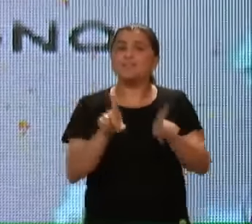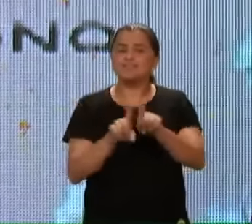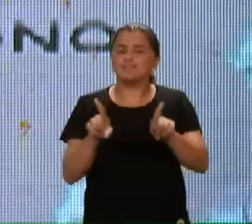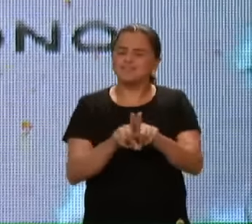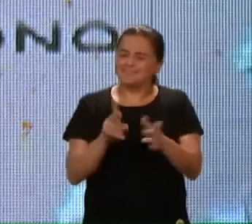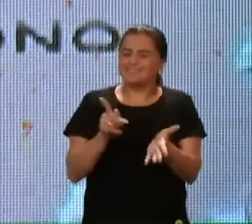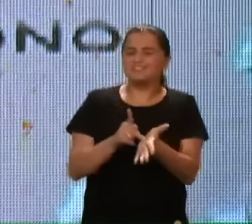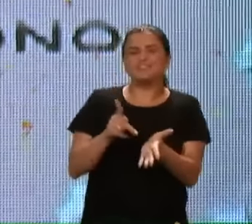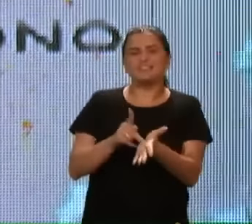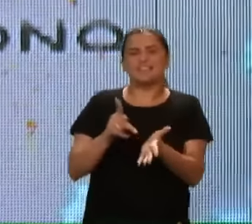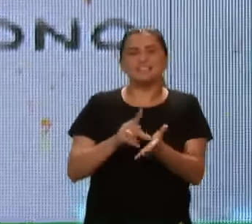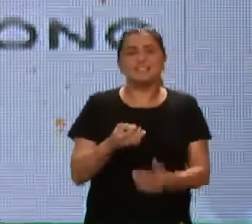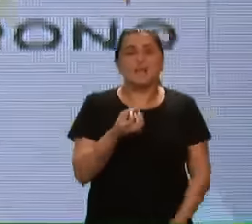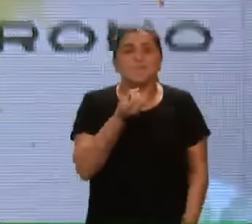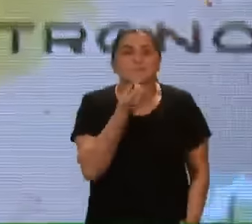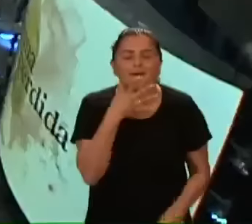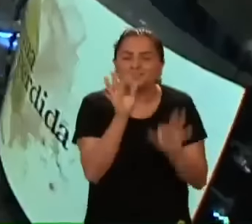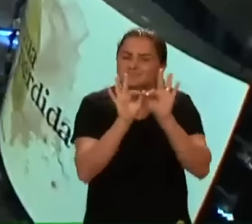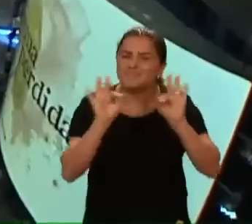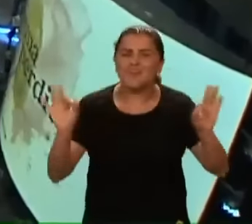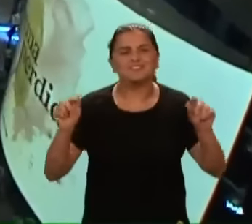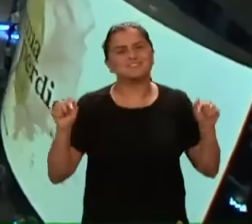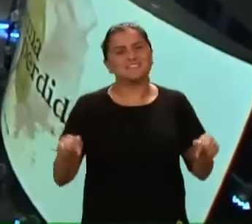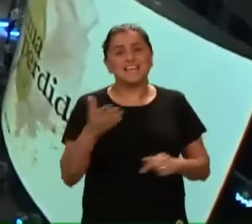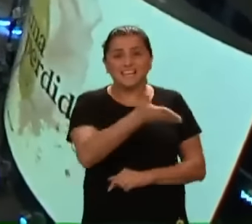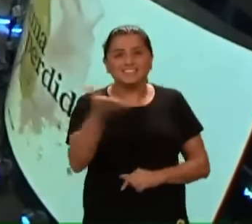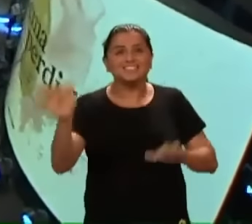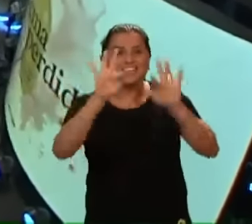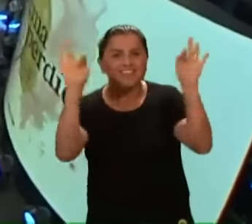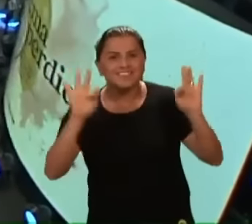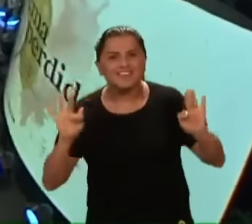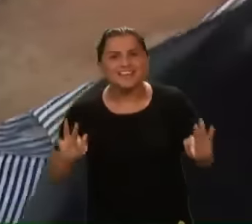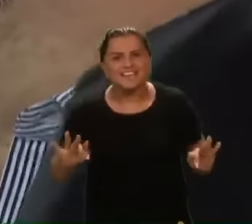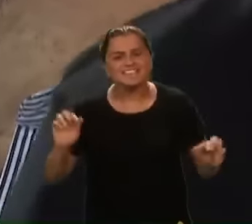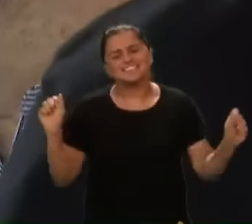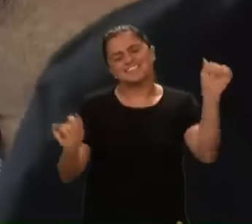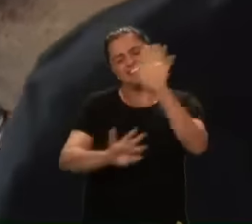verdadeiro. E é bom demais estar aqui. Quem está feliz, dá um glória a Deus aí.